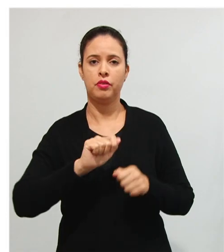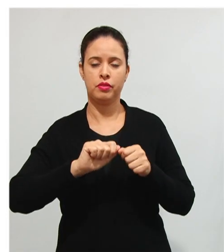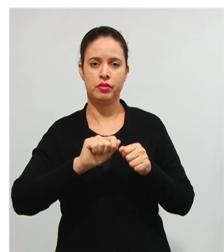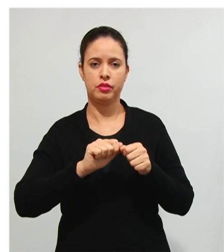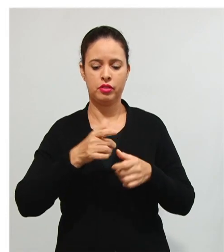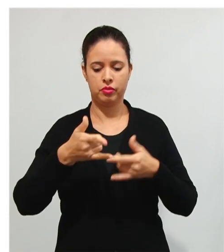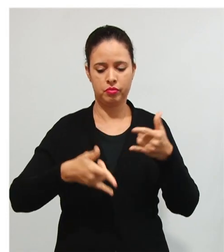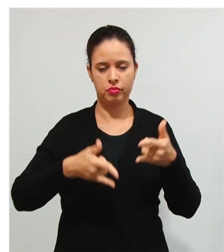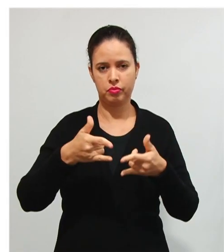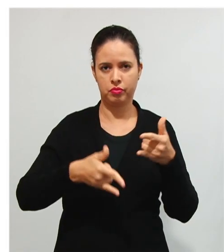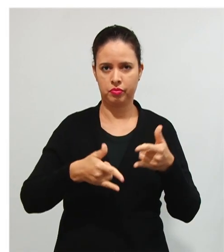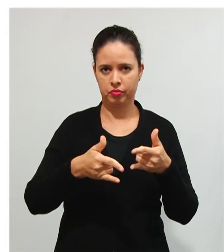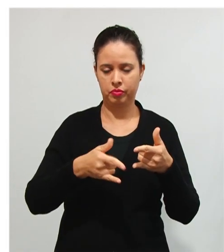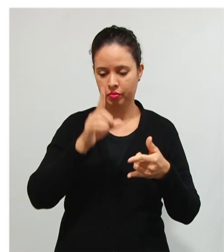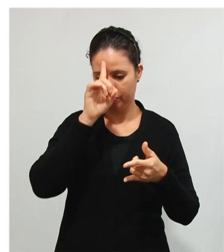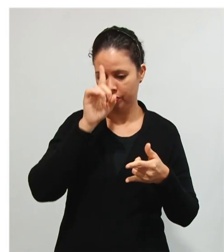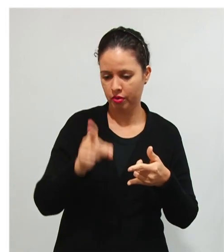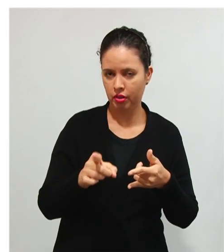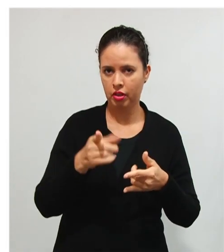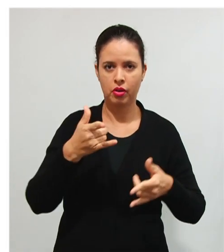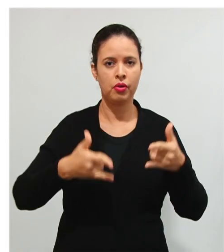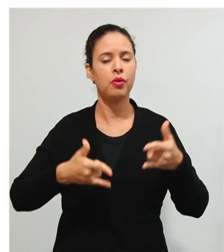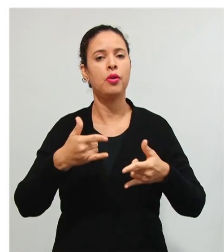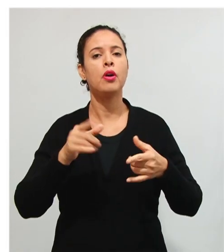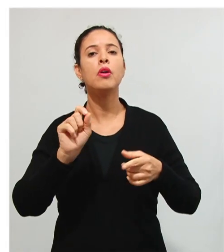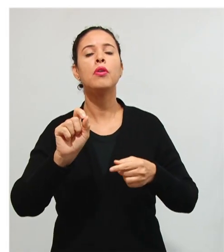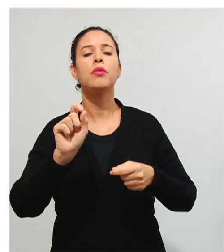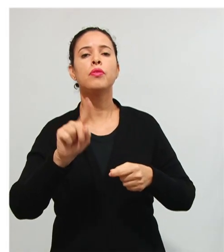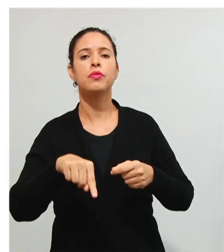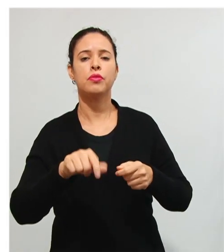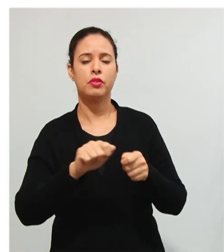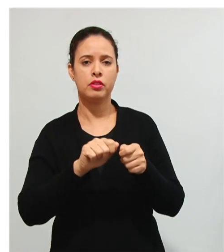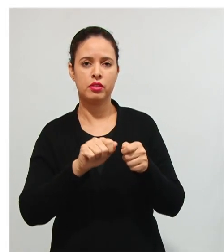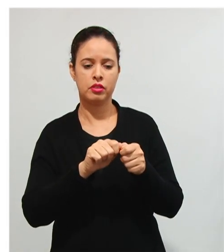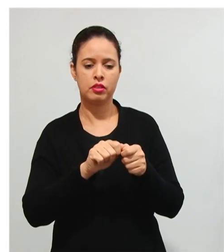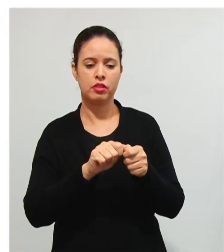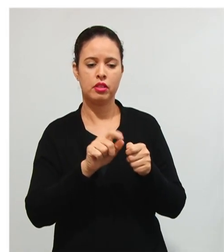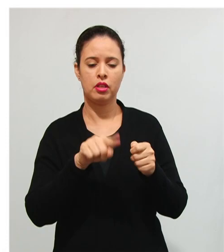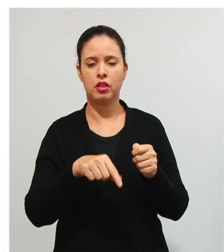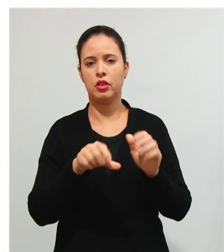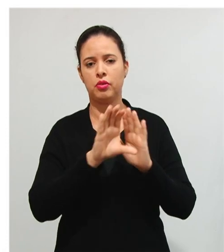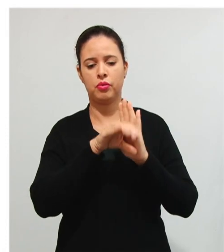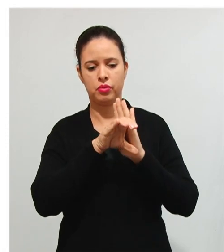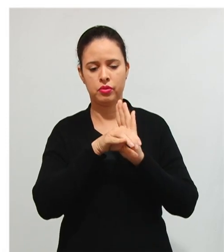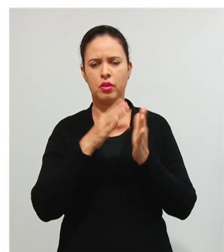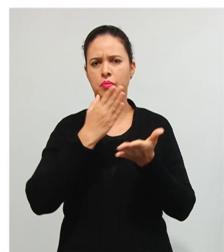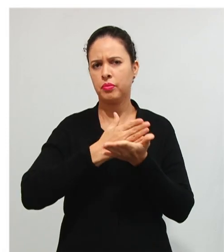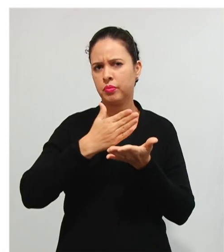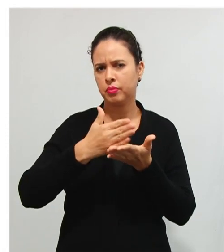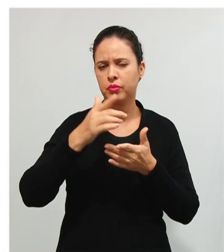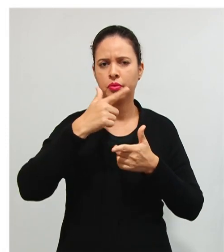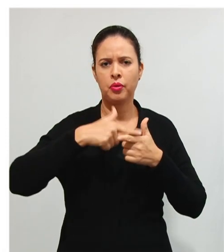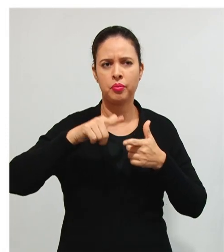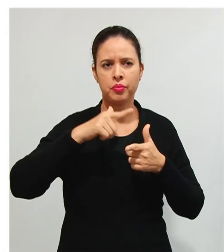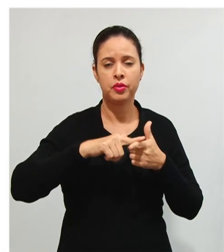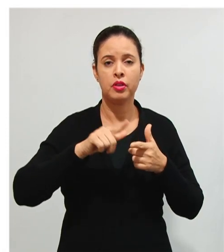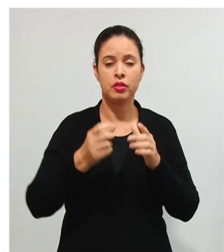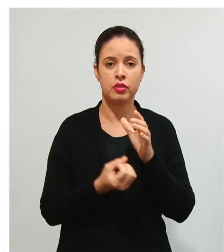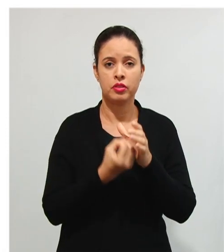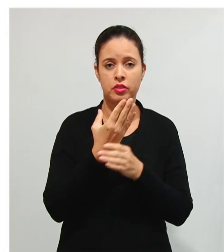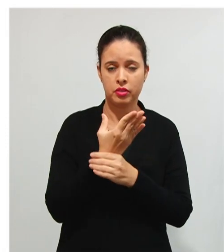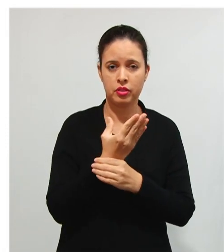o robô. E na construção desse algoritmo, conceitos como decomposição do problema, para daí criar